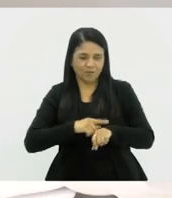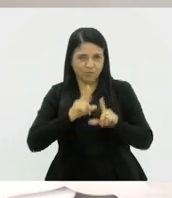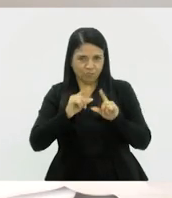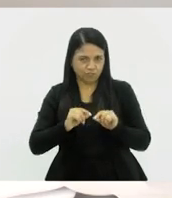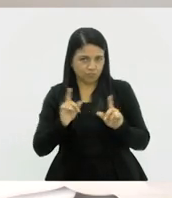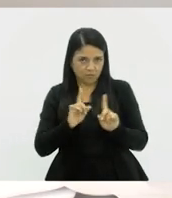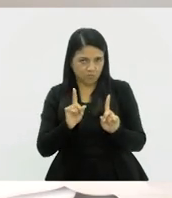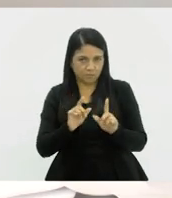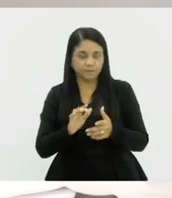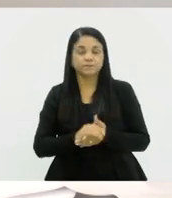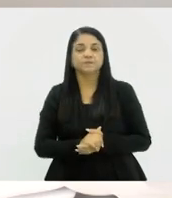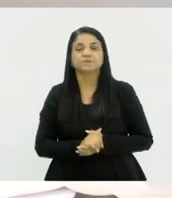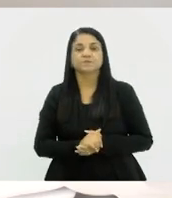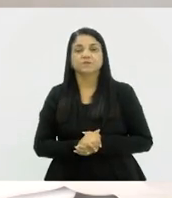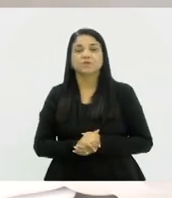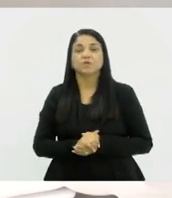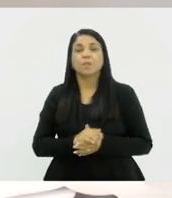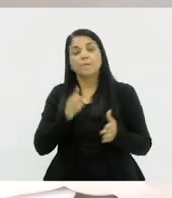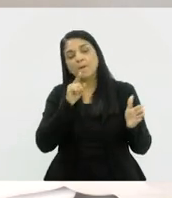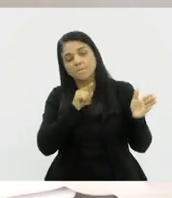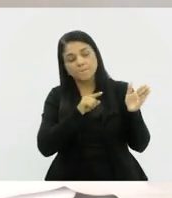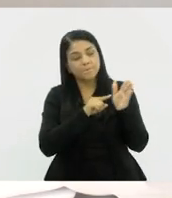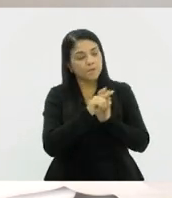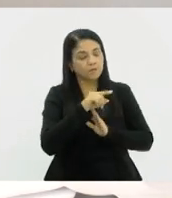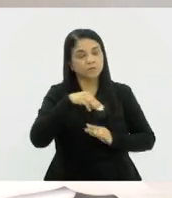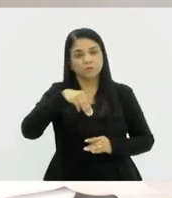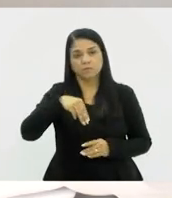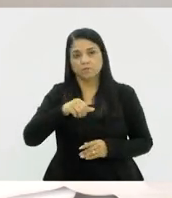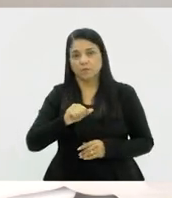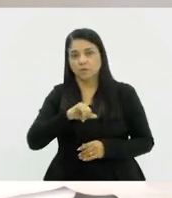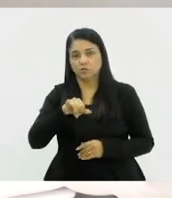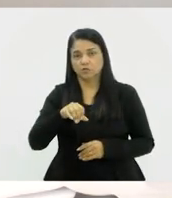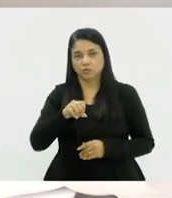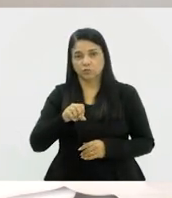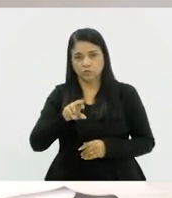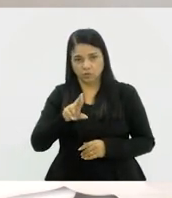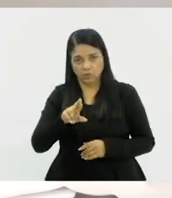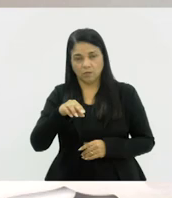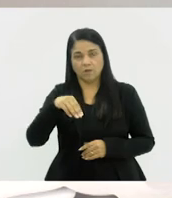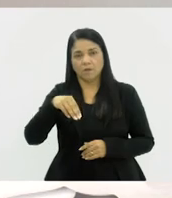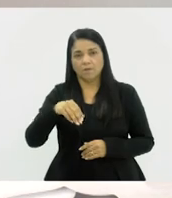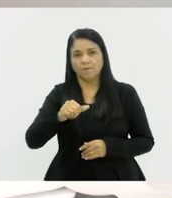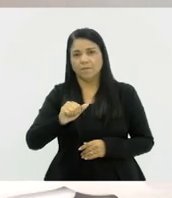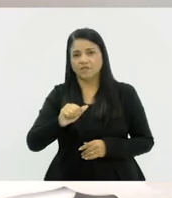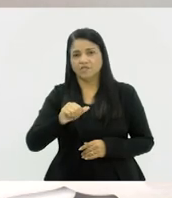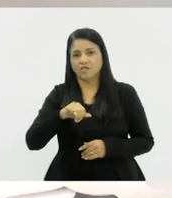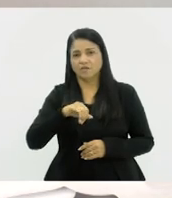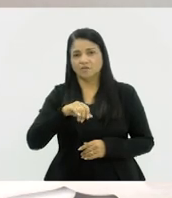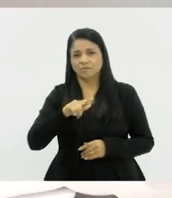pergunta para o major maelo que é a seguinte eh